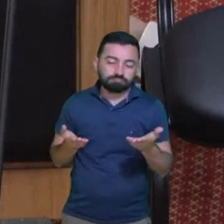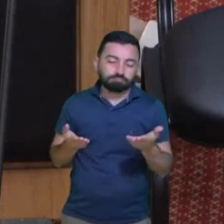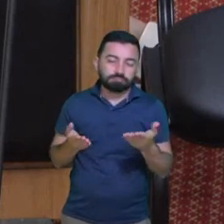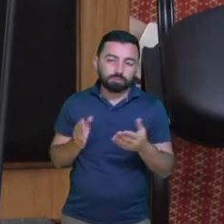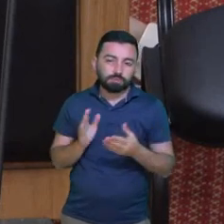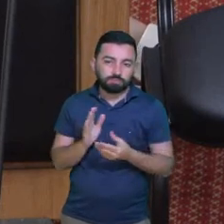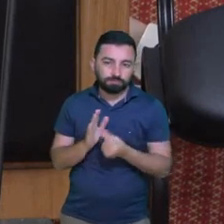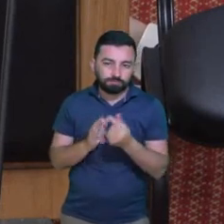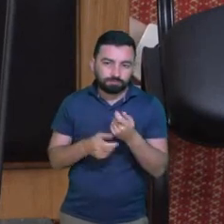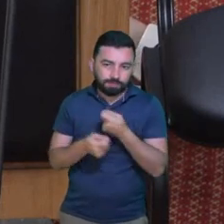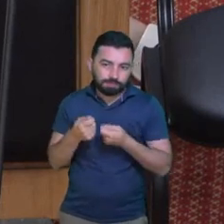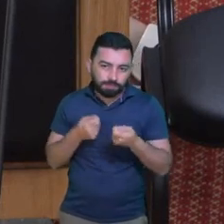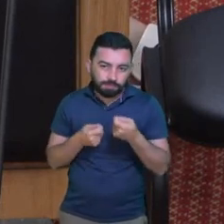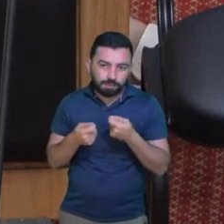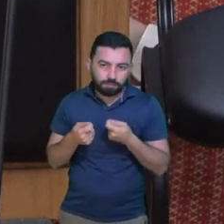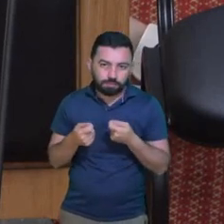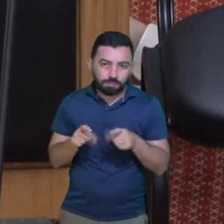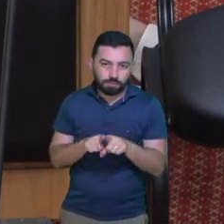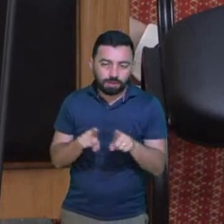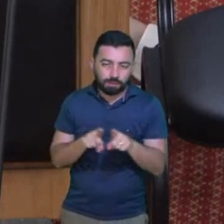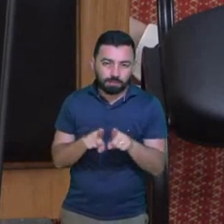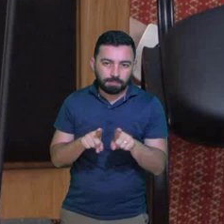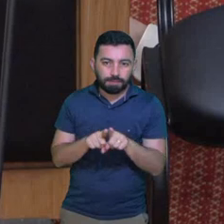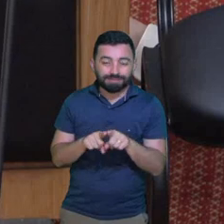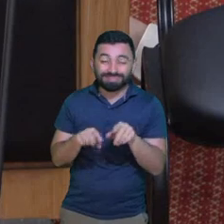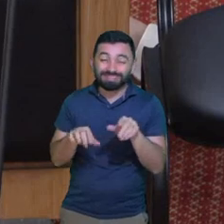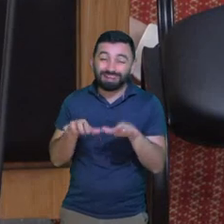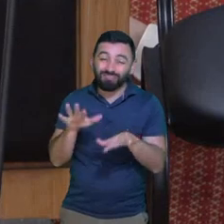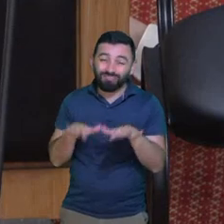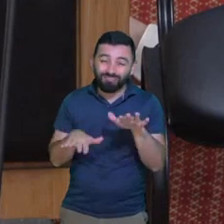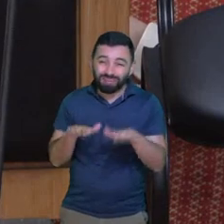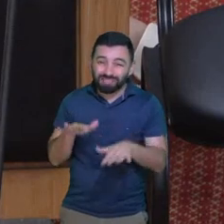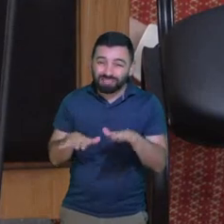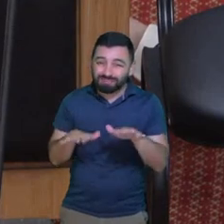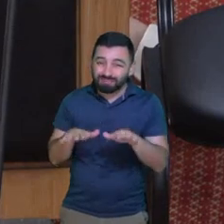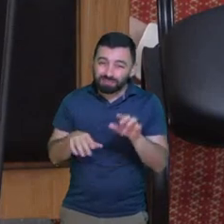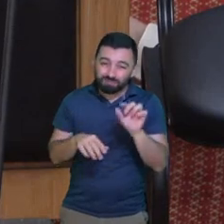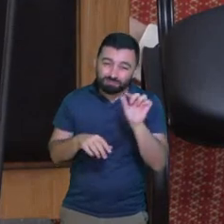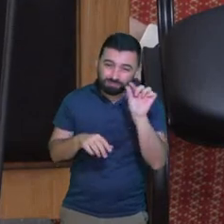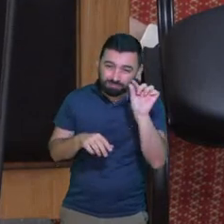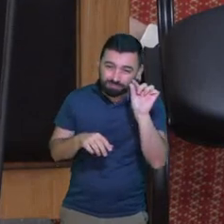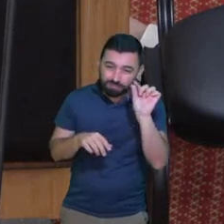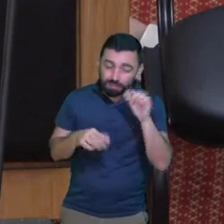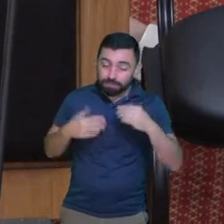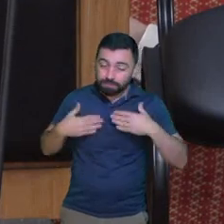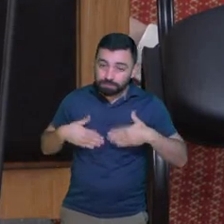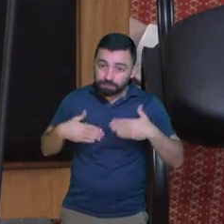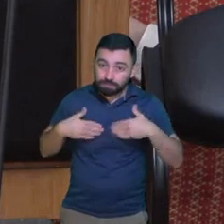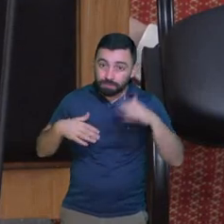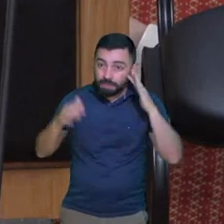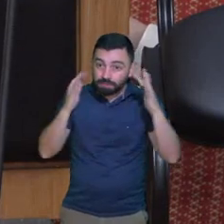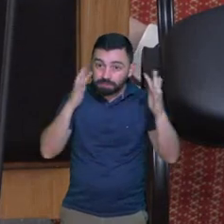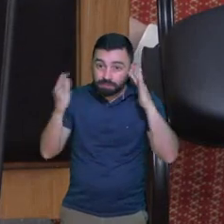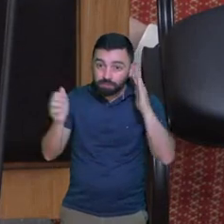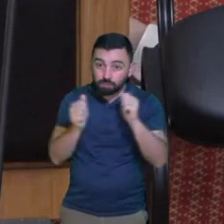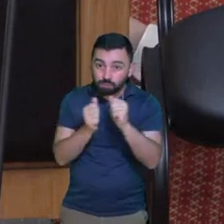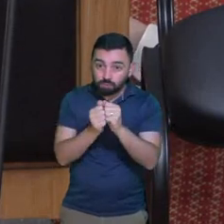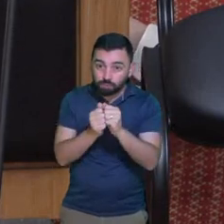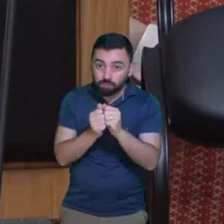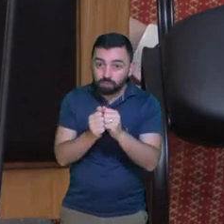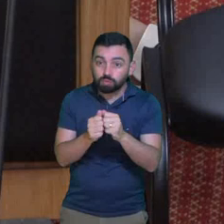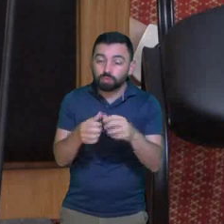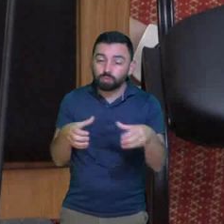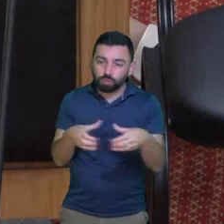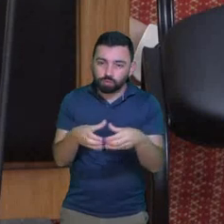e isso faz todo sentido para nós então talvez eh um um fôlego para pensar isso junto com o comitê integra